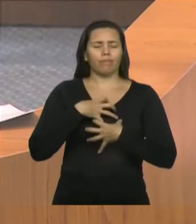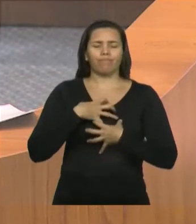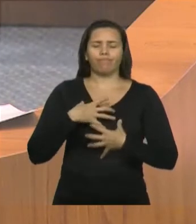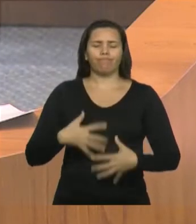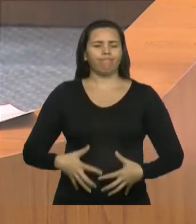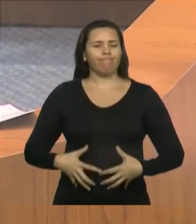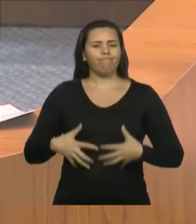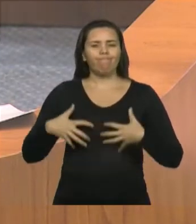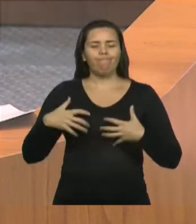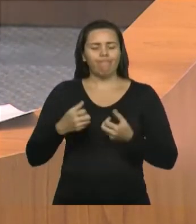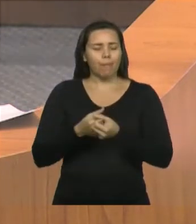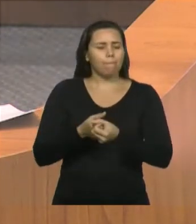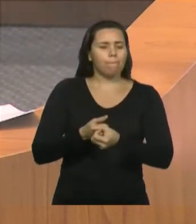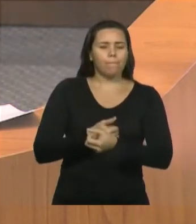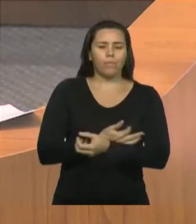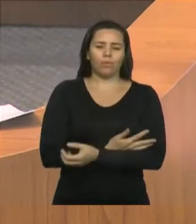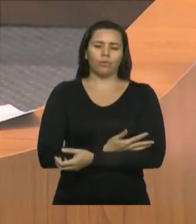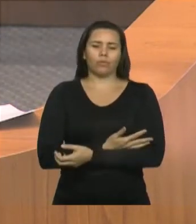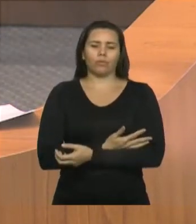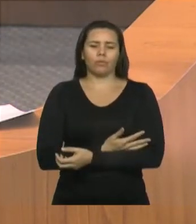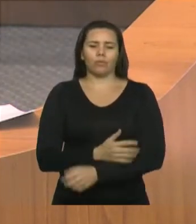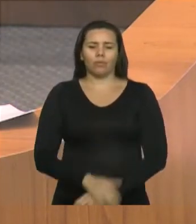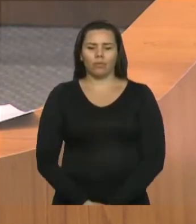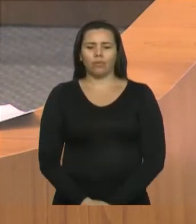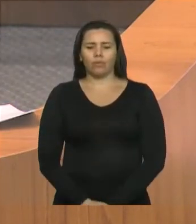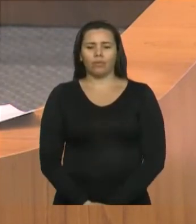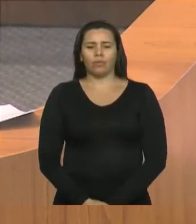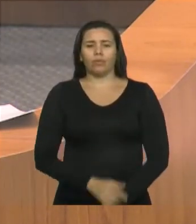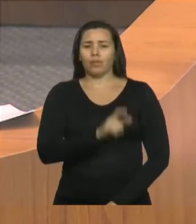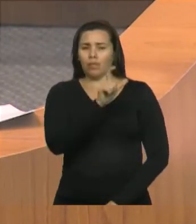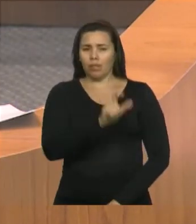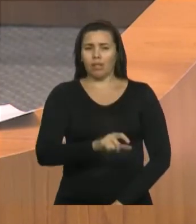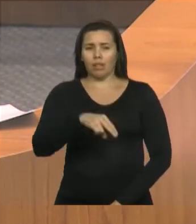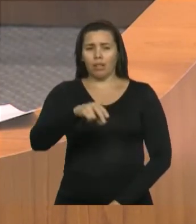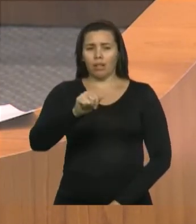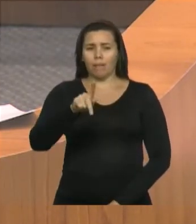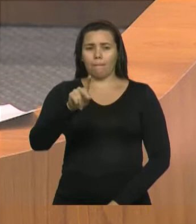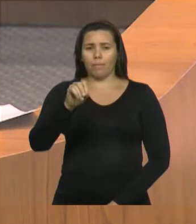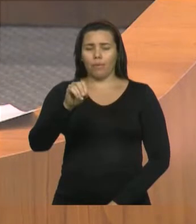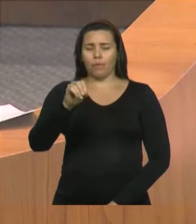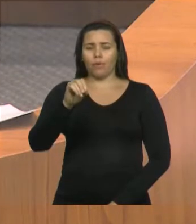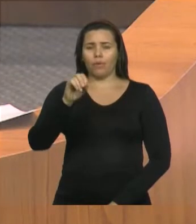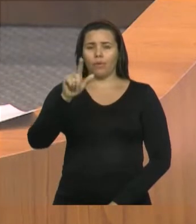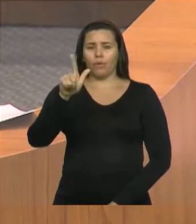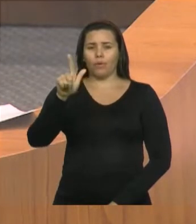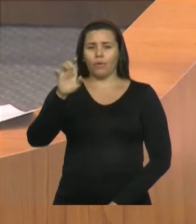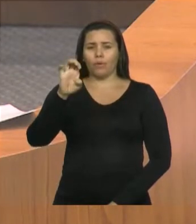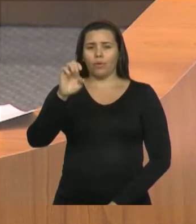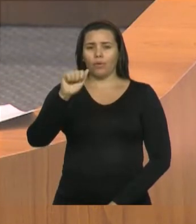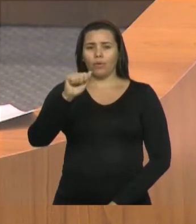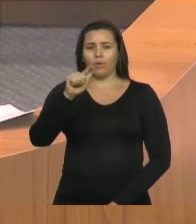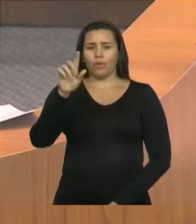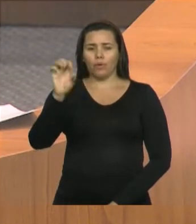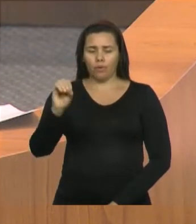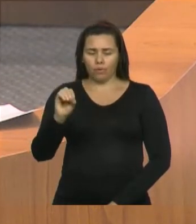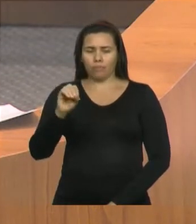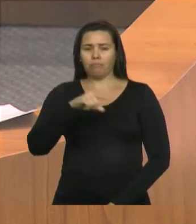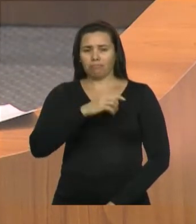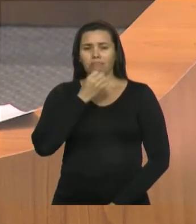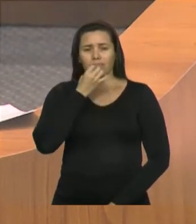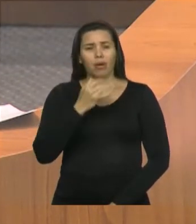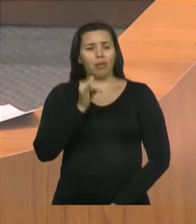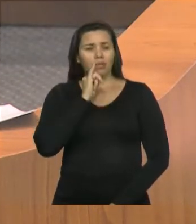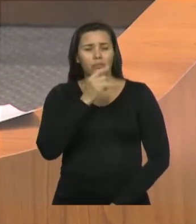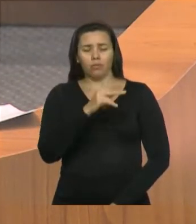já avançada, seu Napoleão deixa vários exemplos. E é isso que a gente tem que ressaltar. Seu primeiro mandato